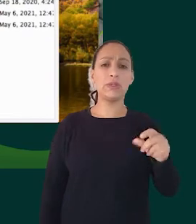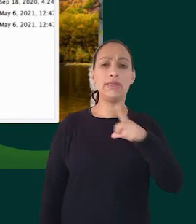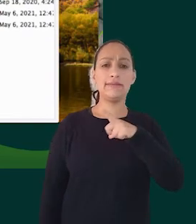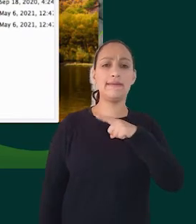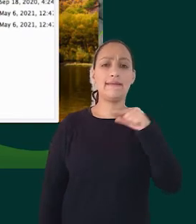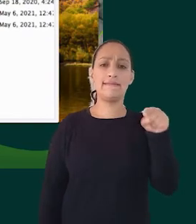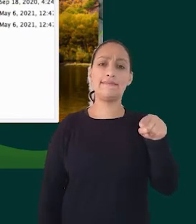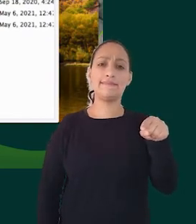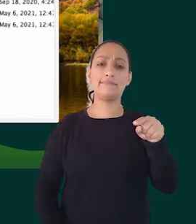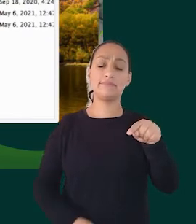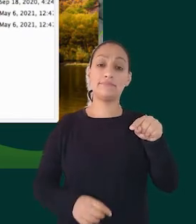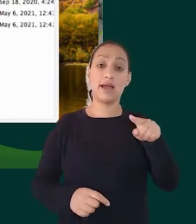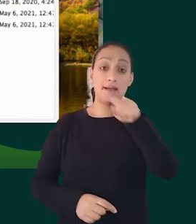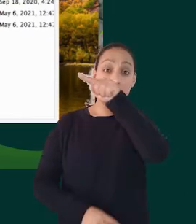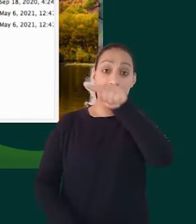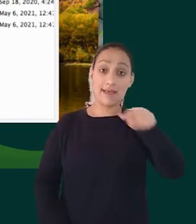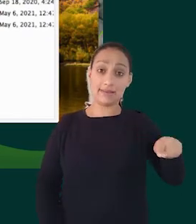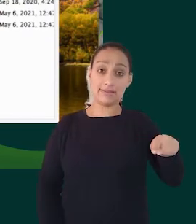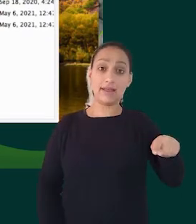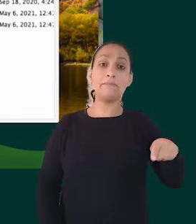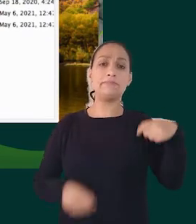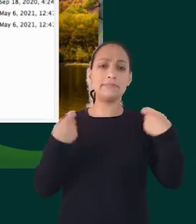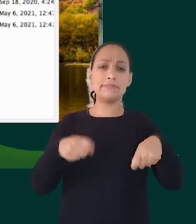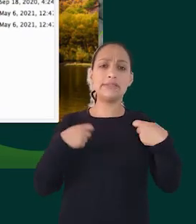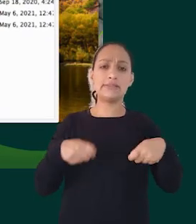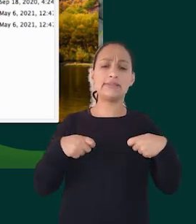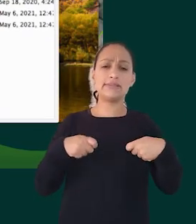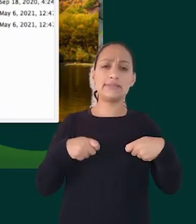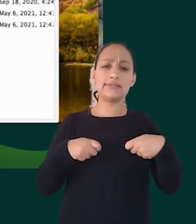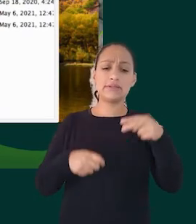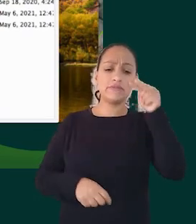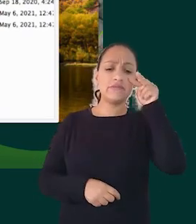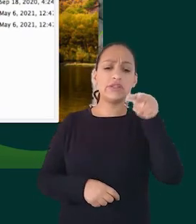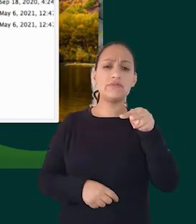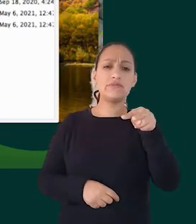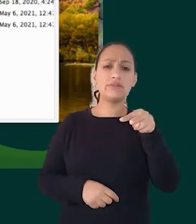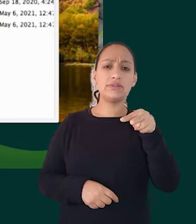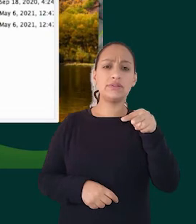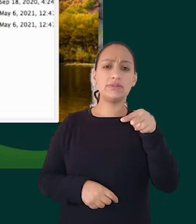tem aqui? Uma reta. E a gente precisa verificar